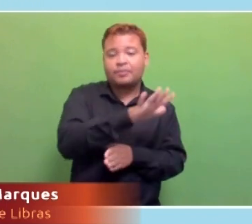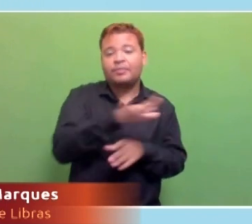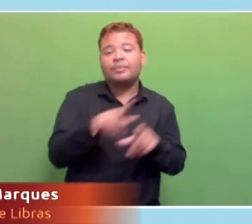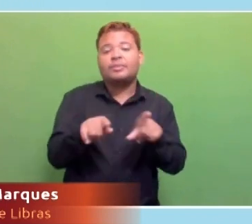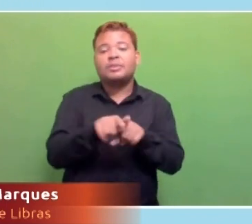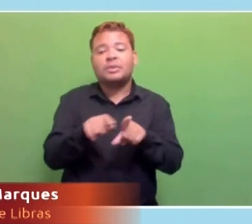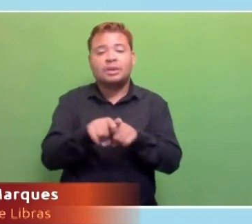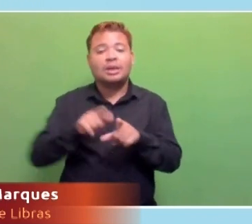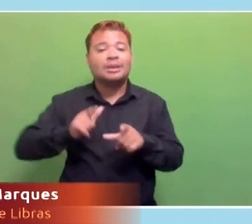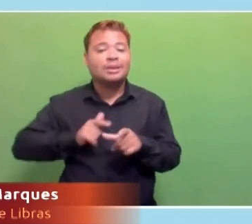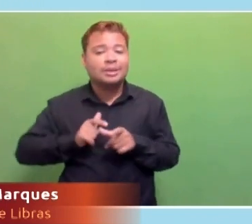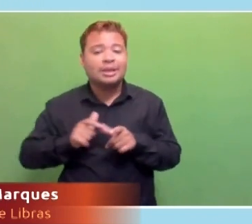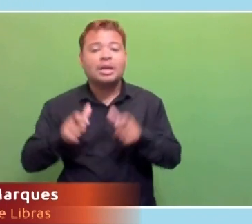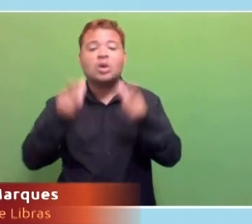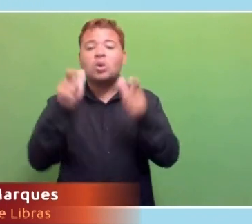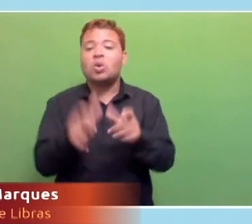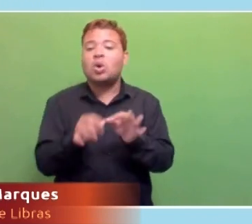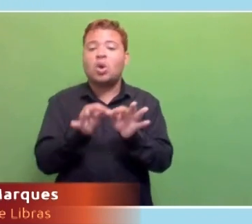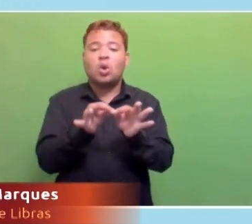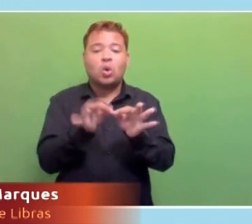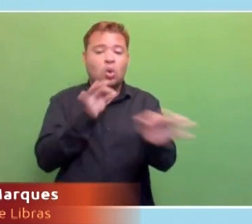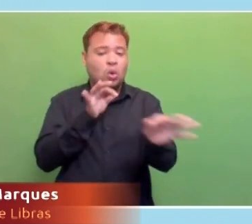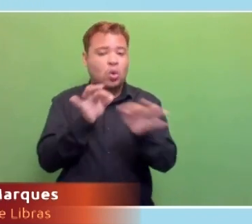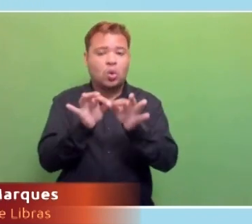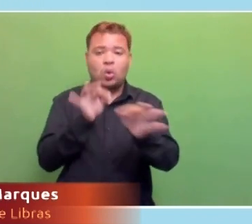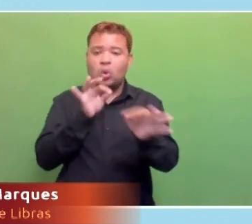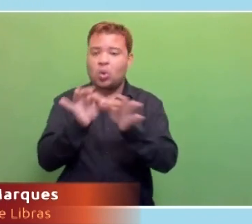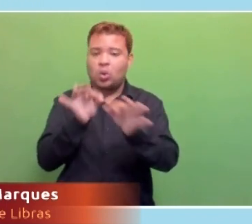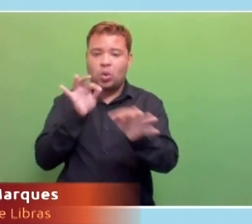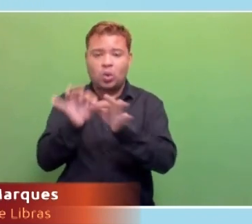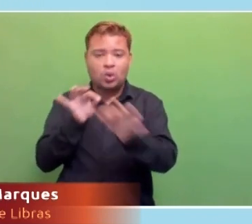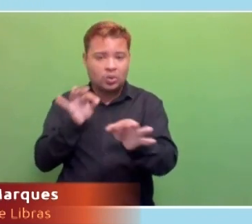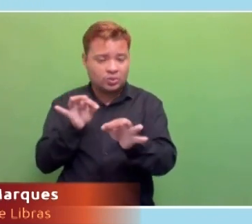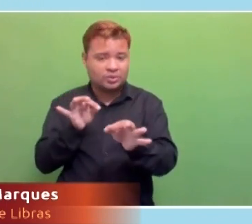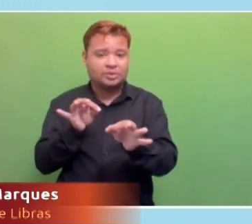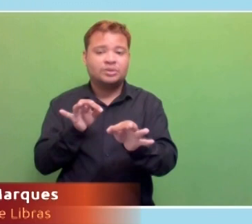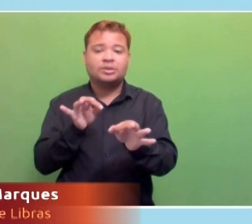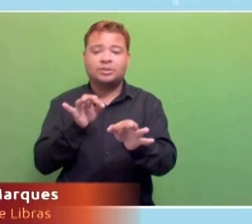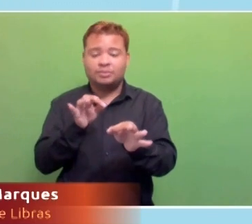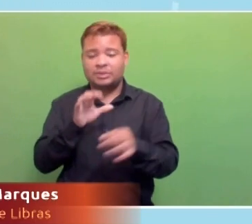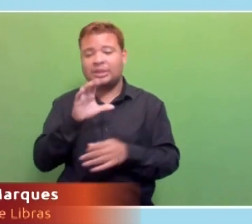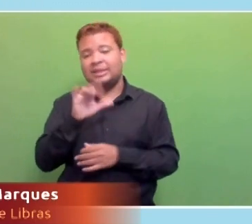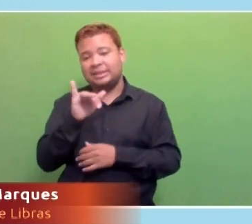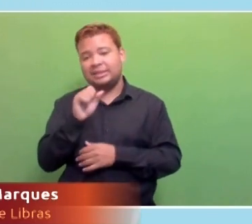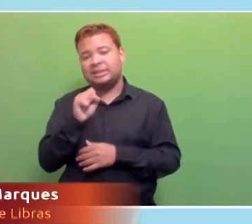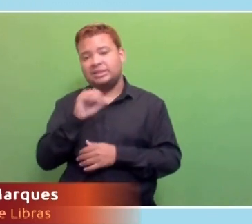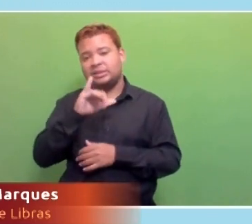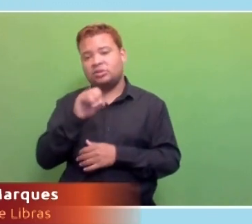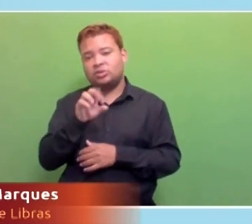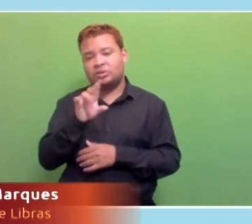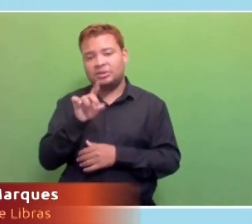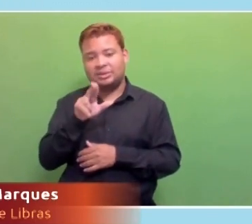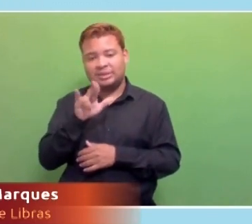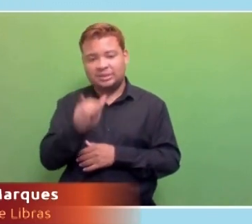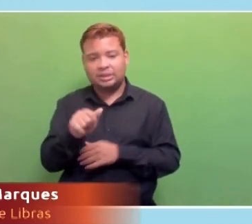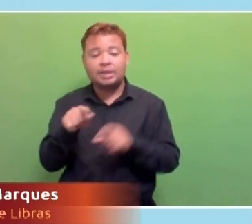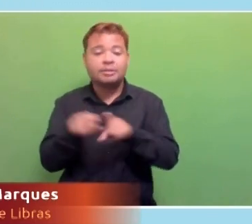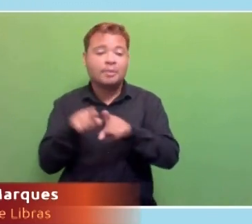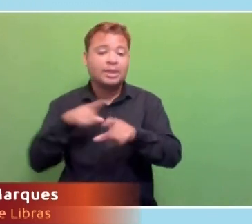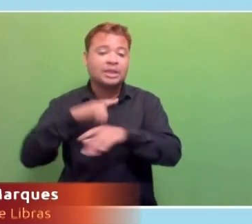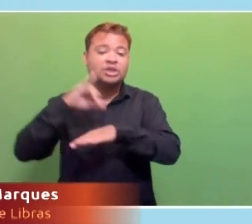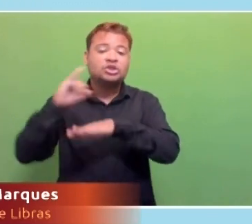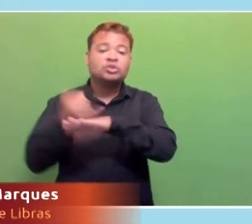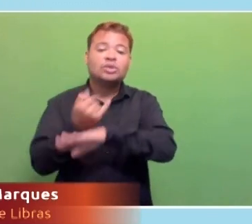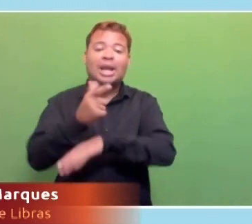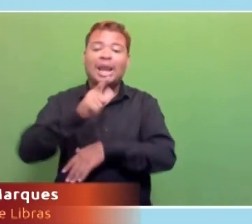está longe e que não está contíguo territorialmente, que é a Cisjordânia, e um terceiro território que é o Jerusalém Leste. Para